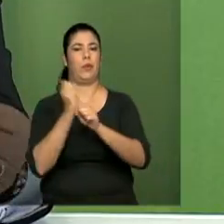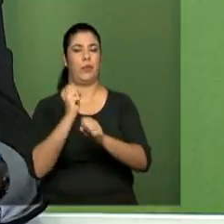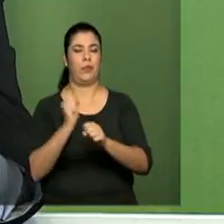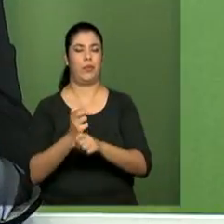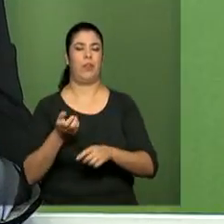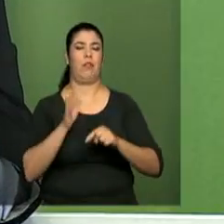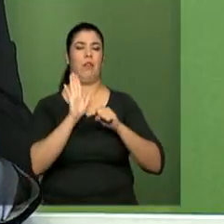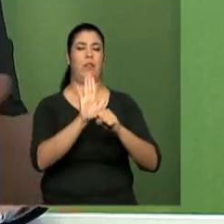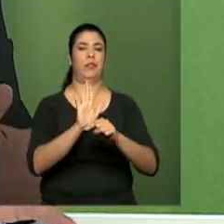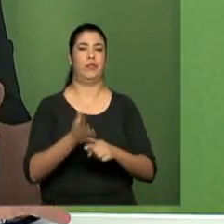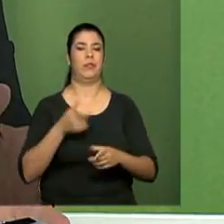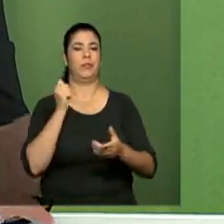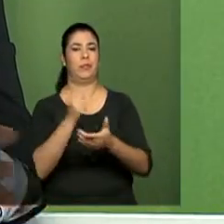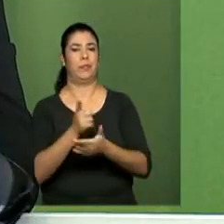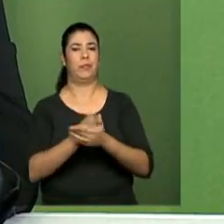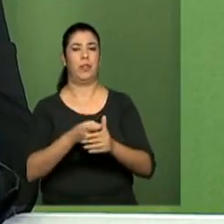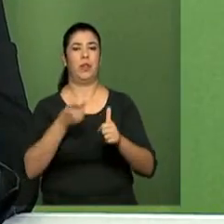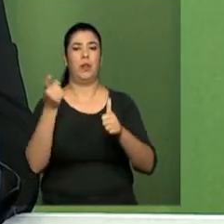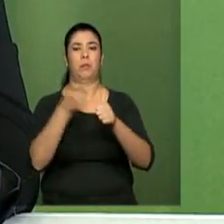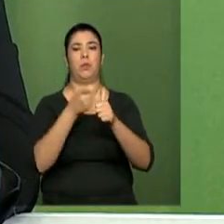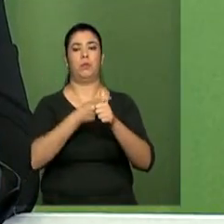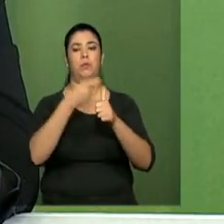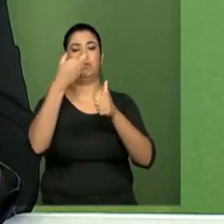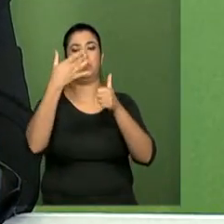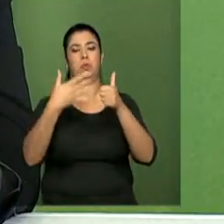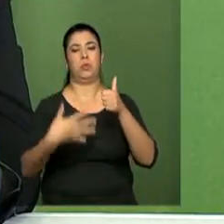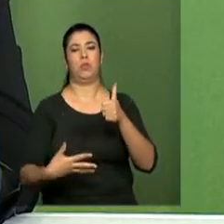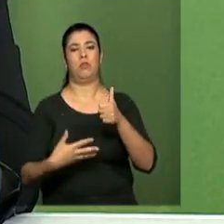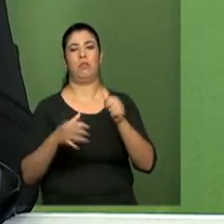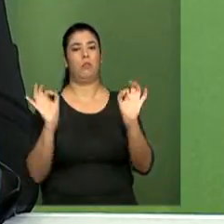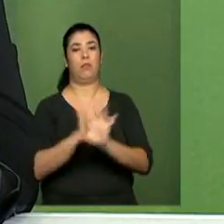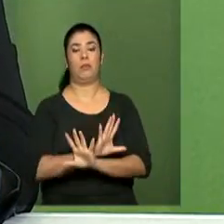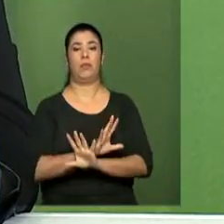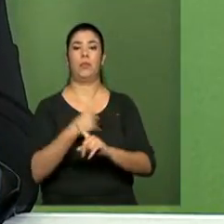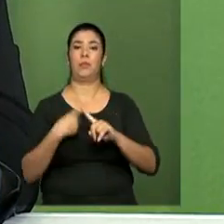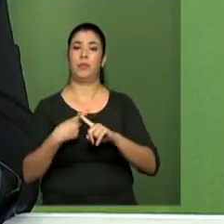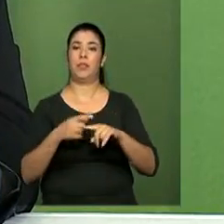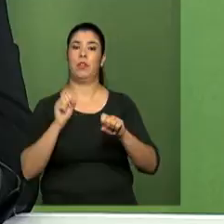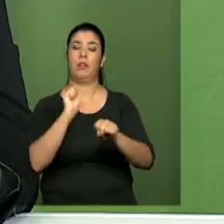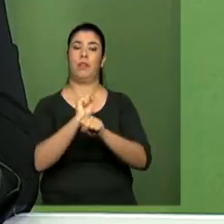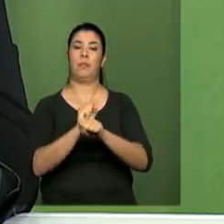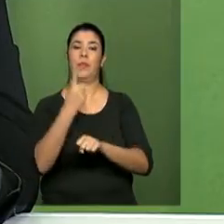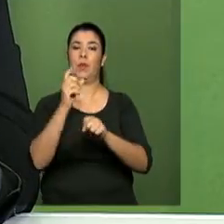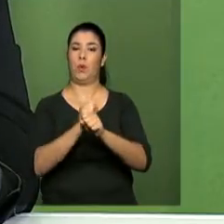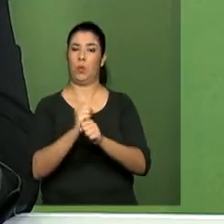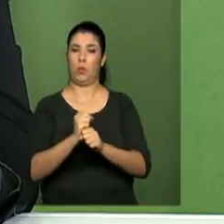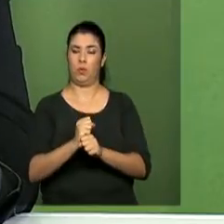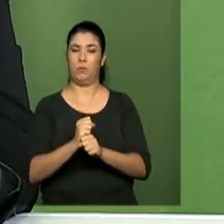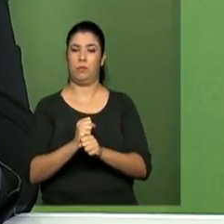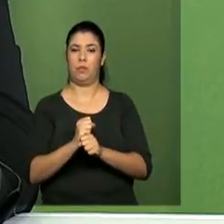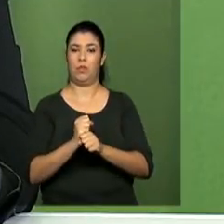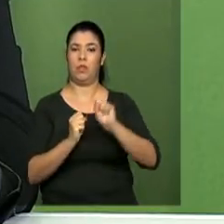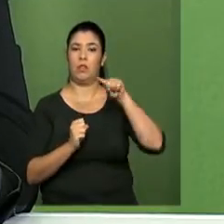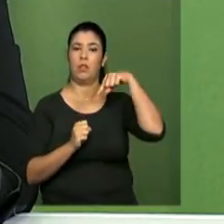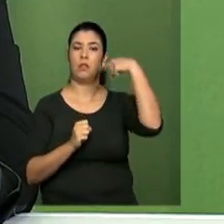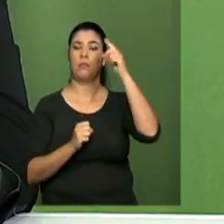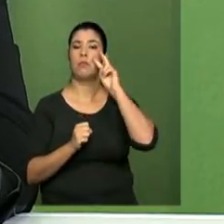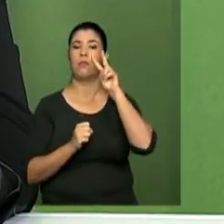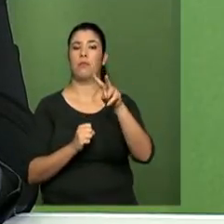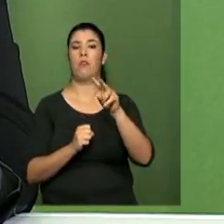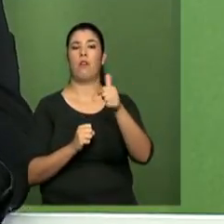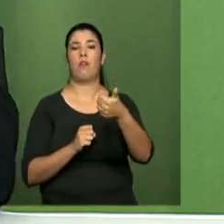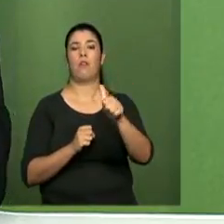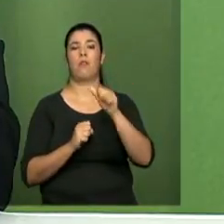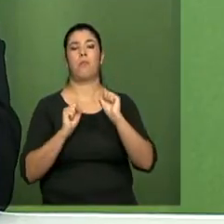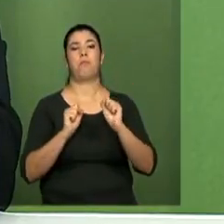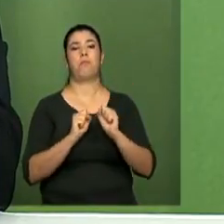acessória mas a empresa acabou porque espera um ano e depois de uma nós vamos ver porque depois podemos fazer